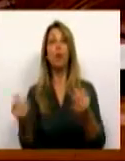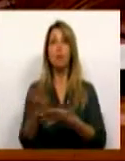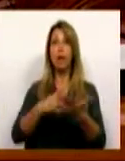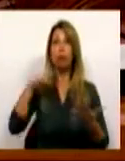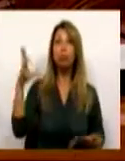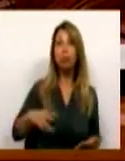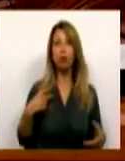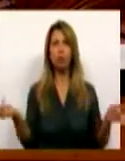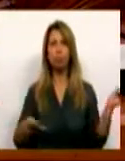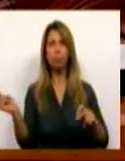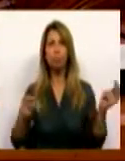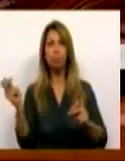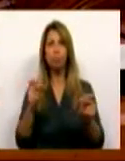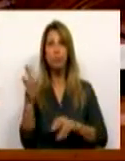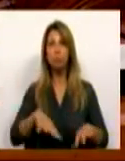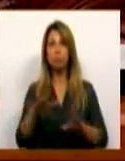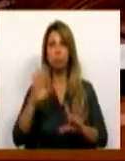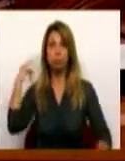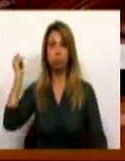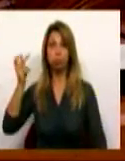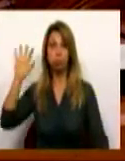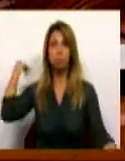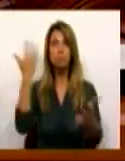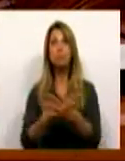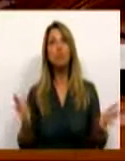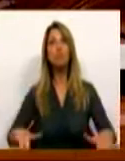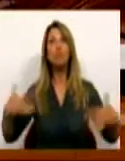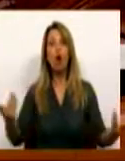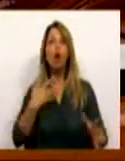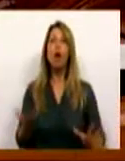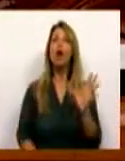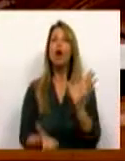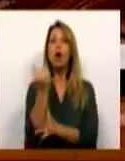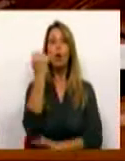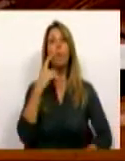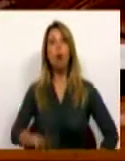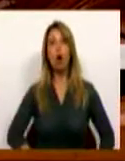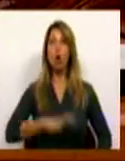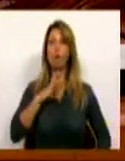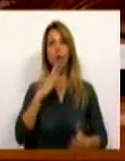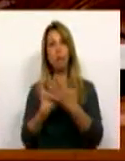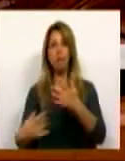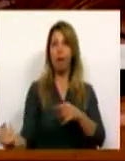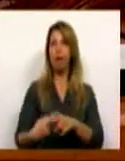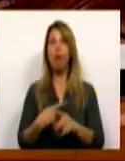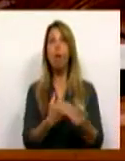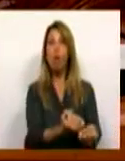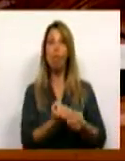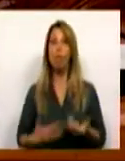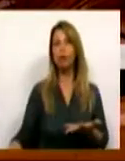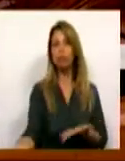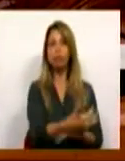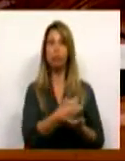últimos anos, possa recuperar a confiança e a estabilidade de que necessita para funcionar como um captador de poupanças e locador eficiente de recursos